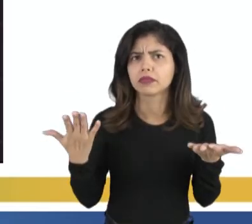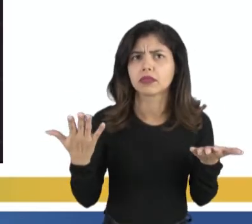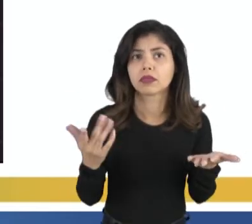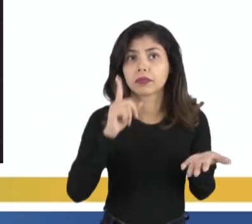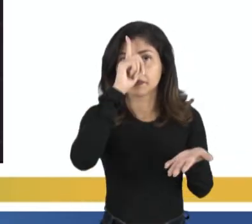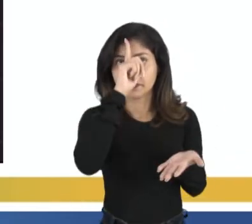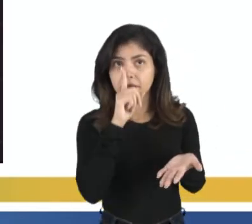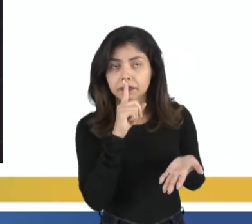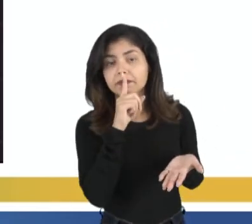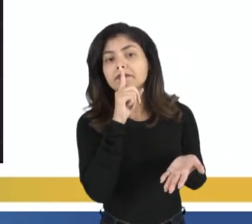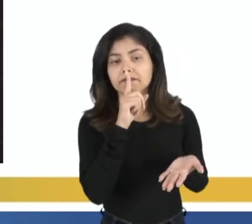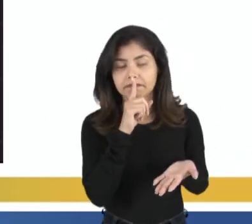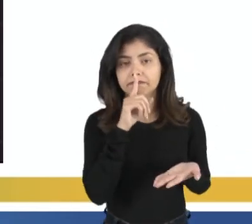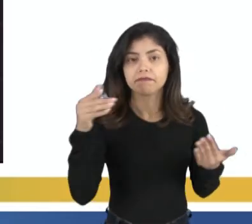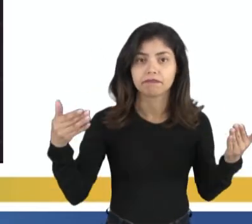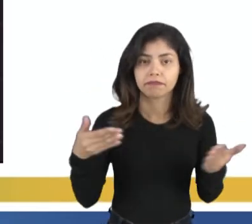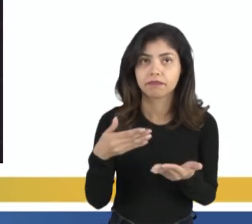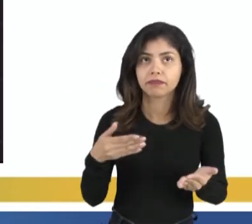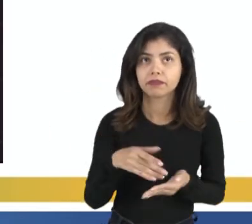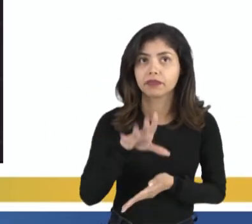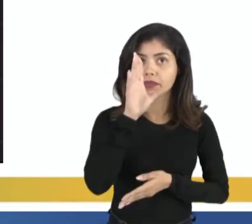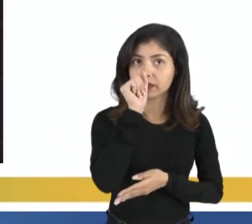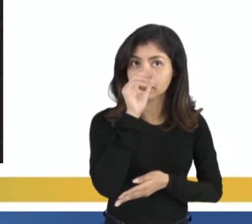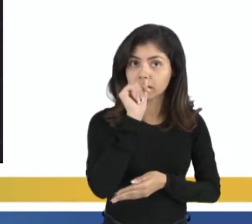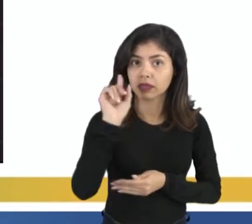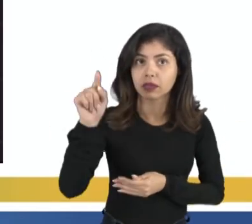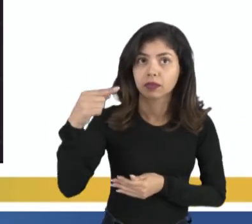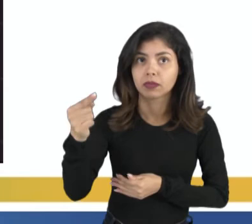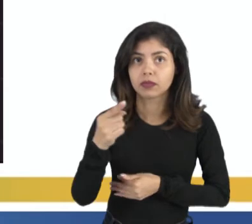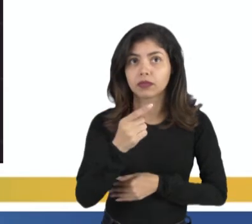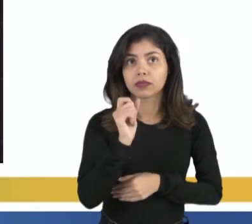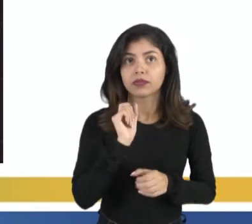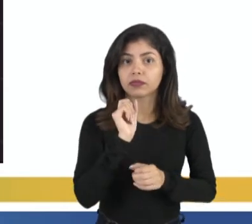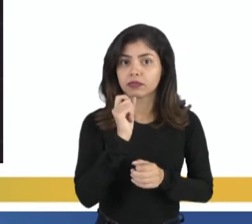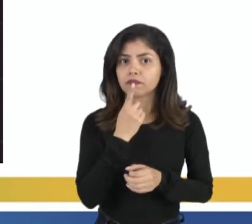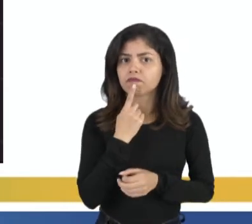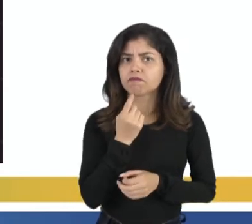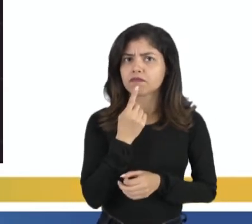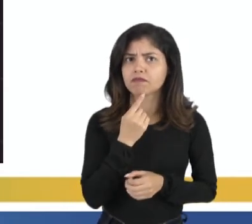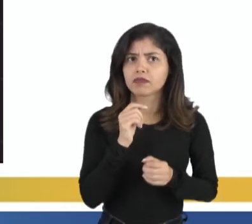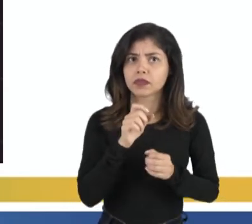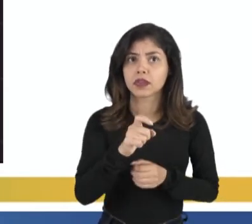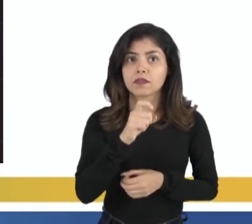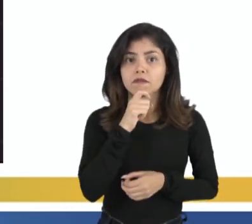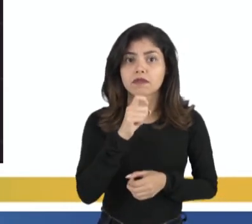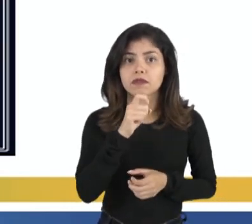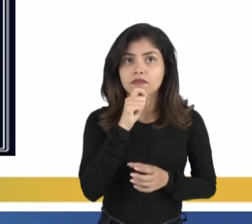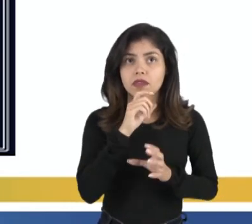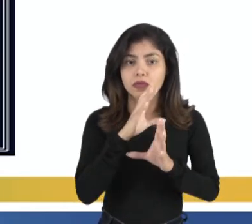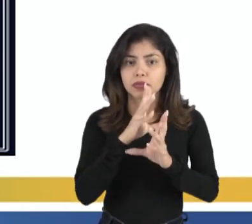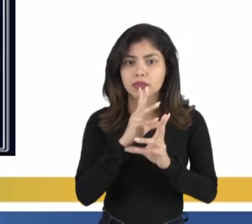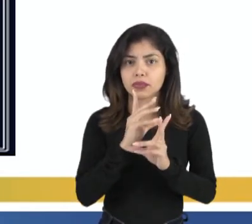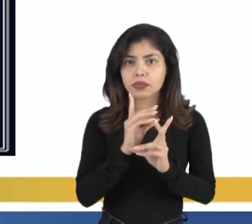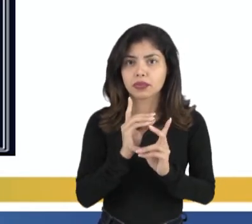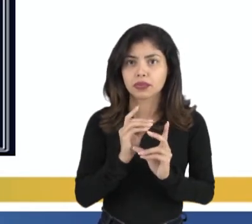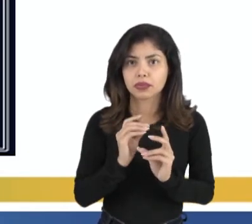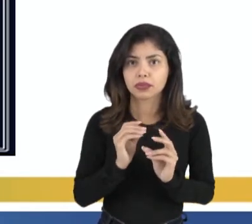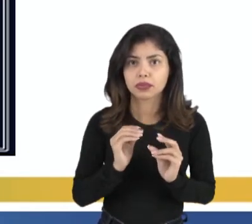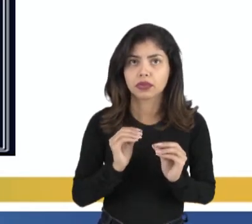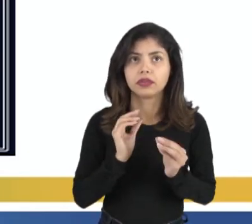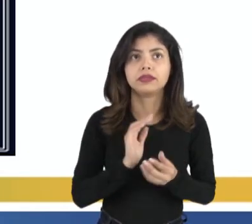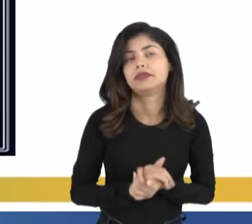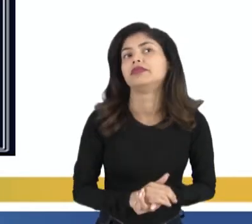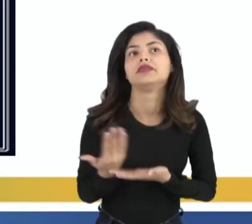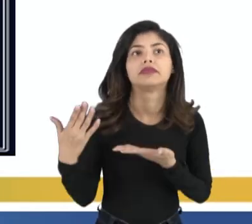ficar vermelho aquele amarelo agora aí vai ficar laranja depois vai ficar vermelho seja ele vai esfriando ao longo do tempo Oi